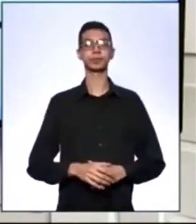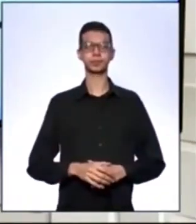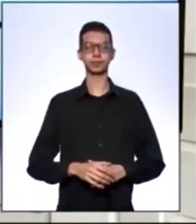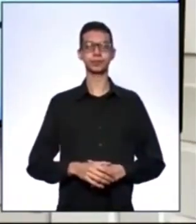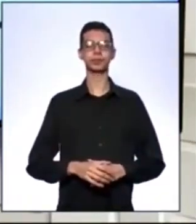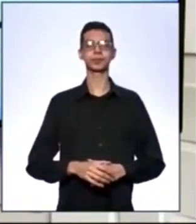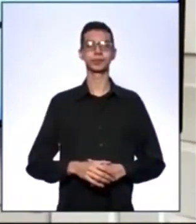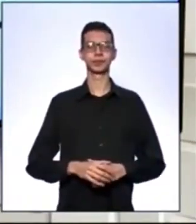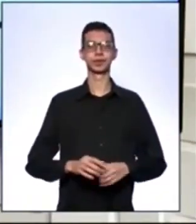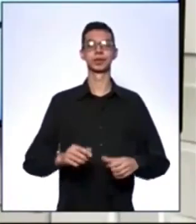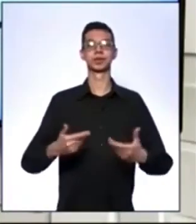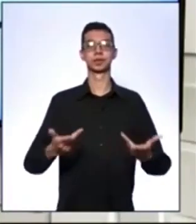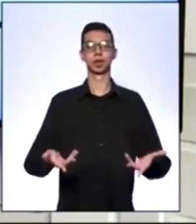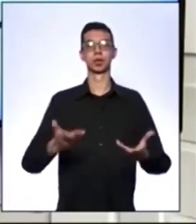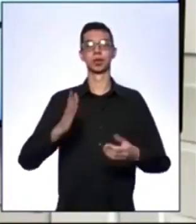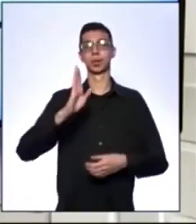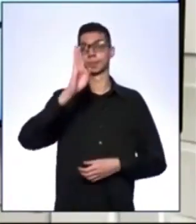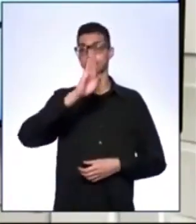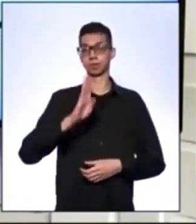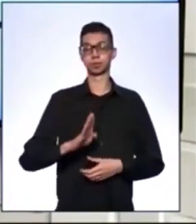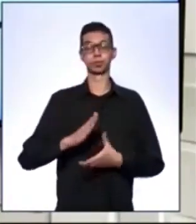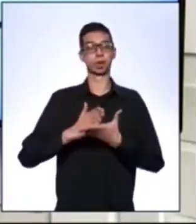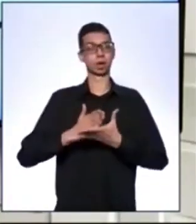Fica extinta a escravidão no Brasil.